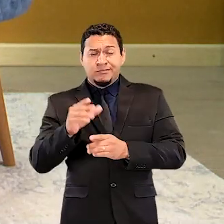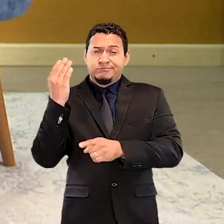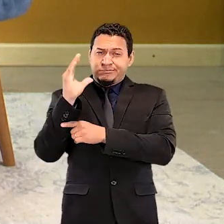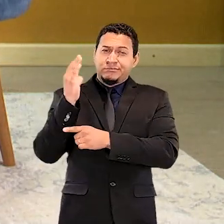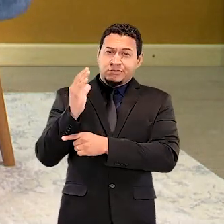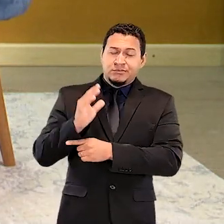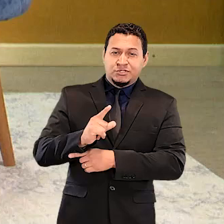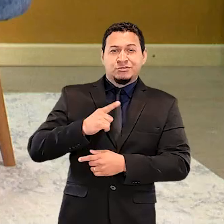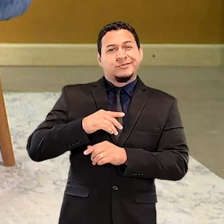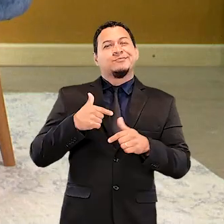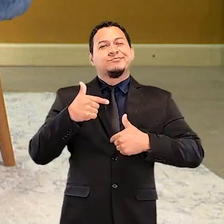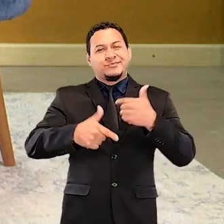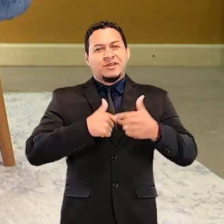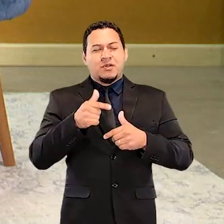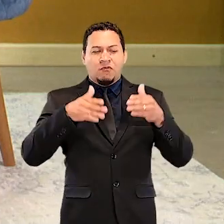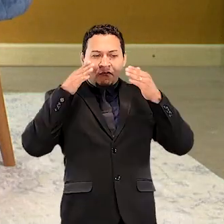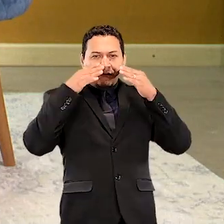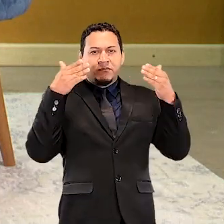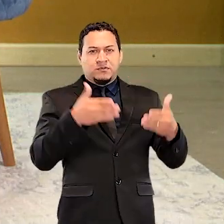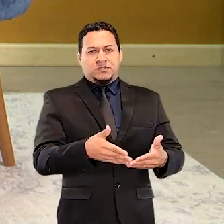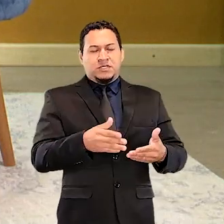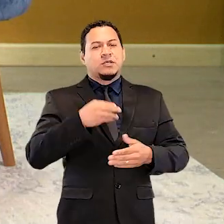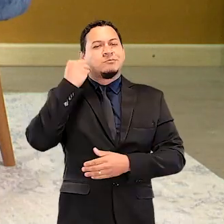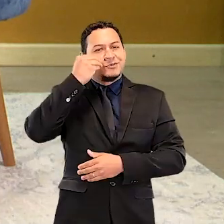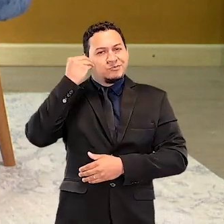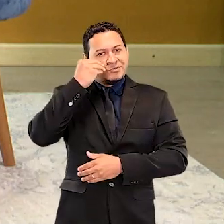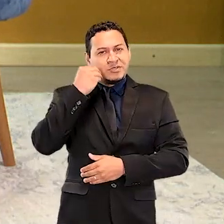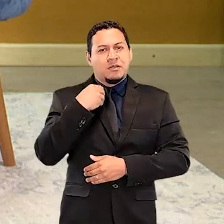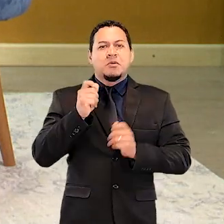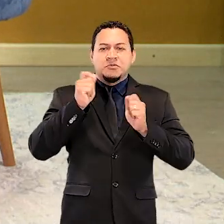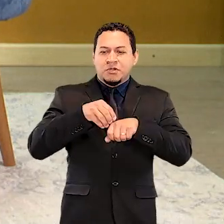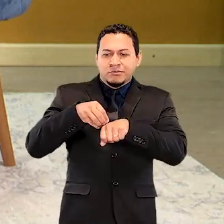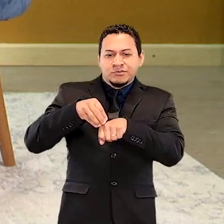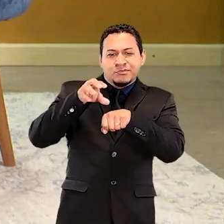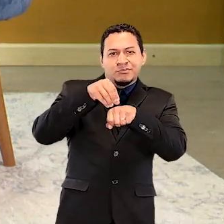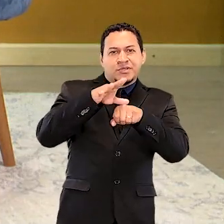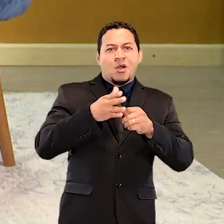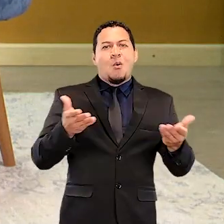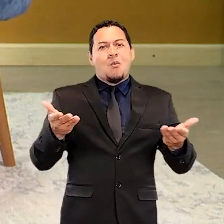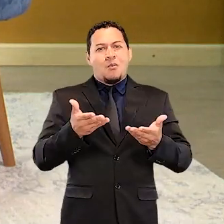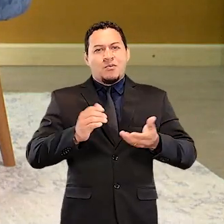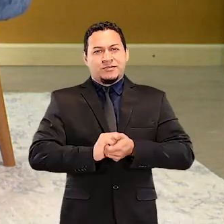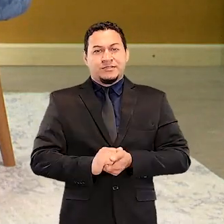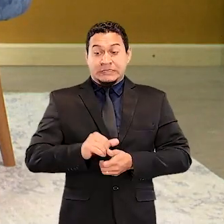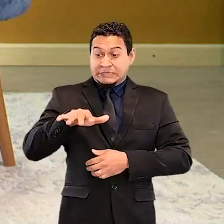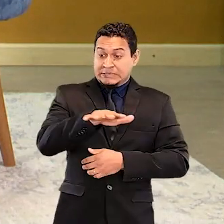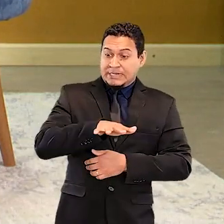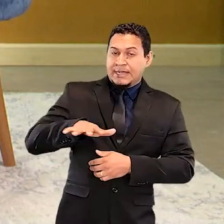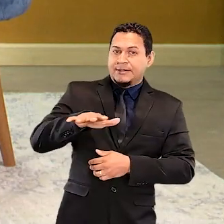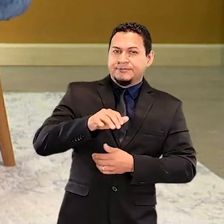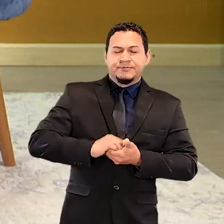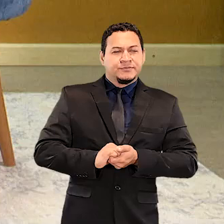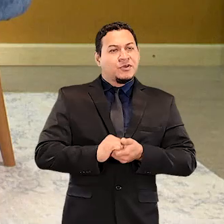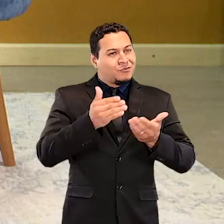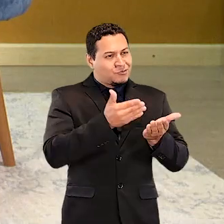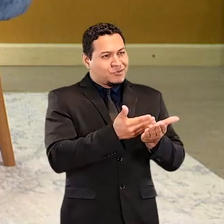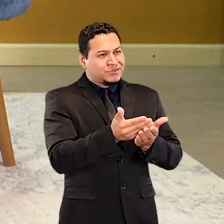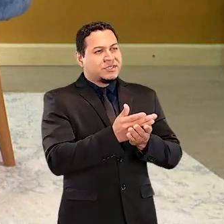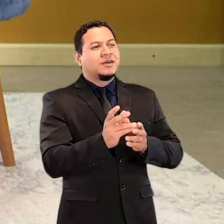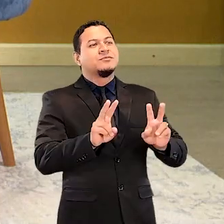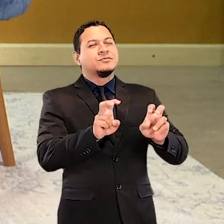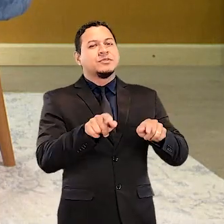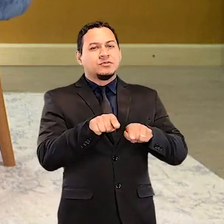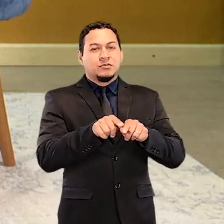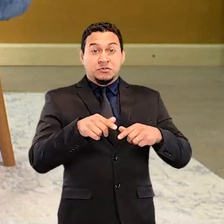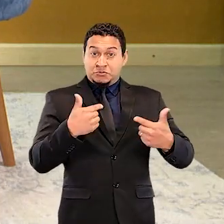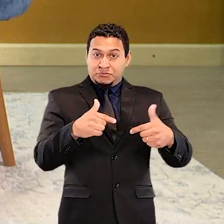títulos, tem um trabalho realmente, muitas experiências para compartilhar com a gente nessa área. Vamos começar então falando sobre